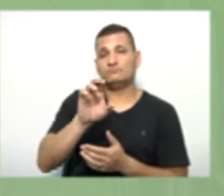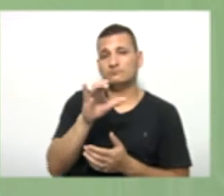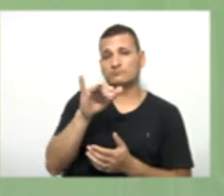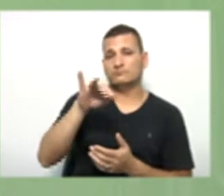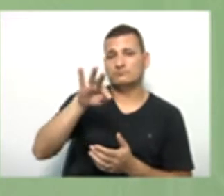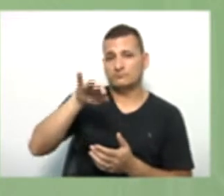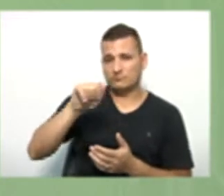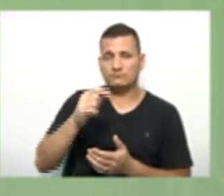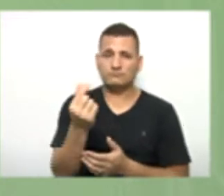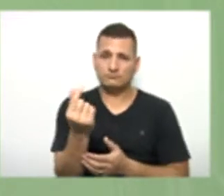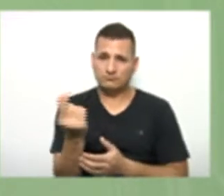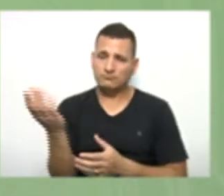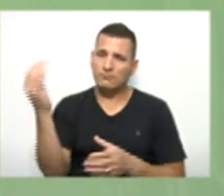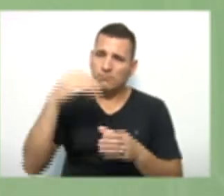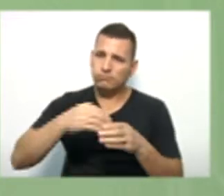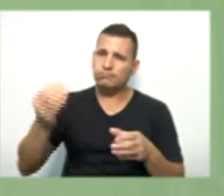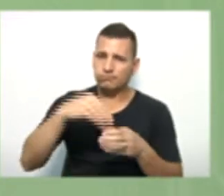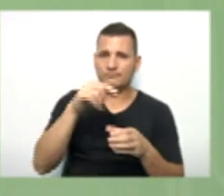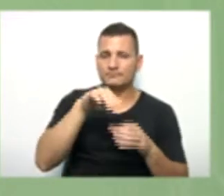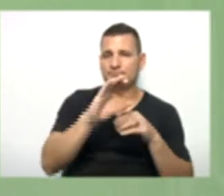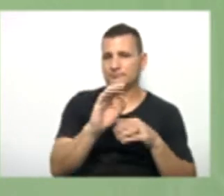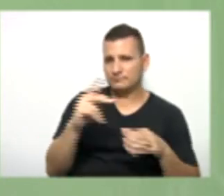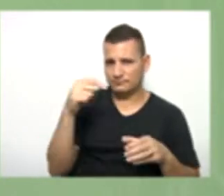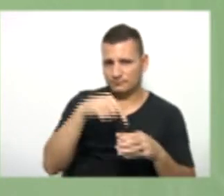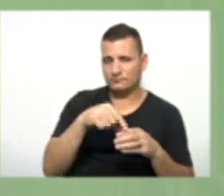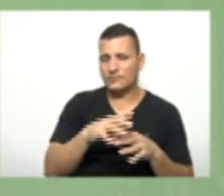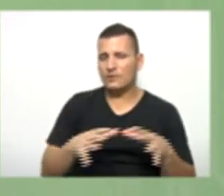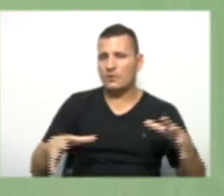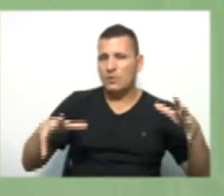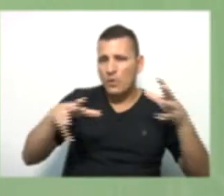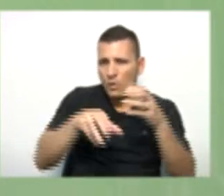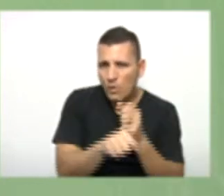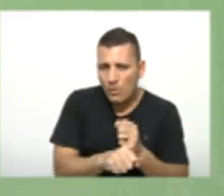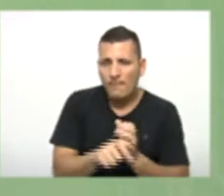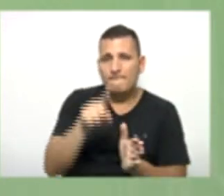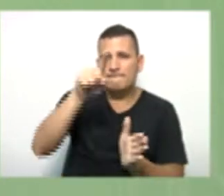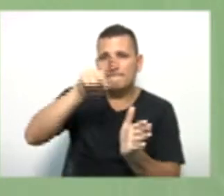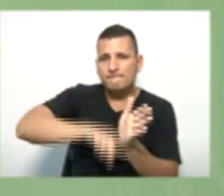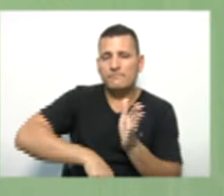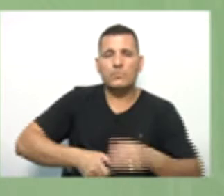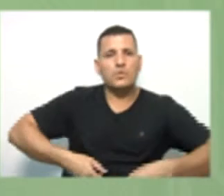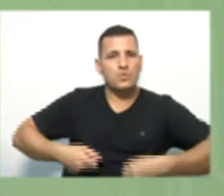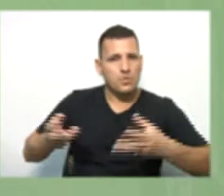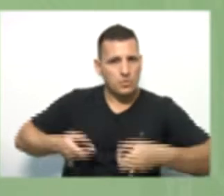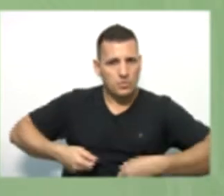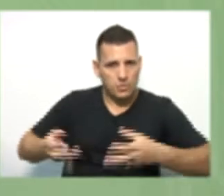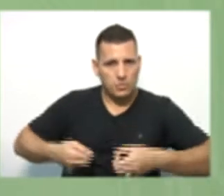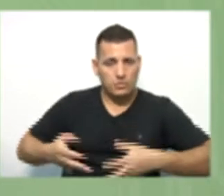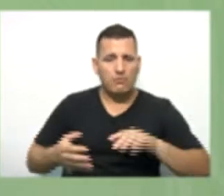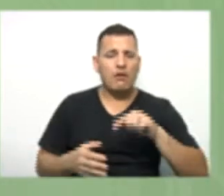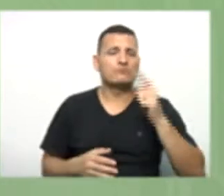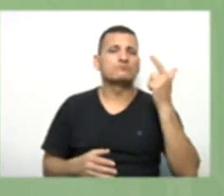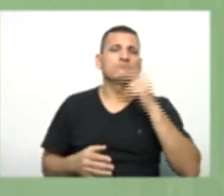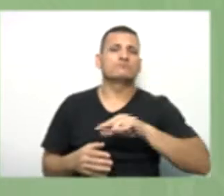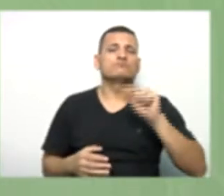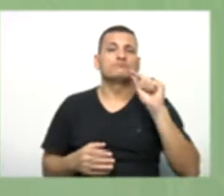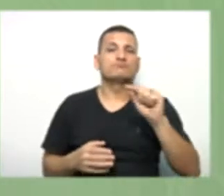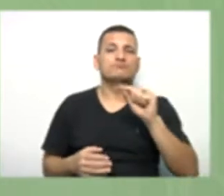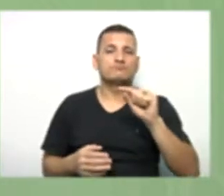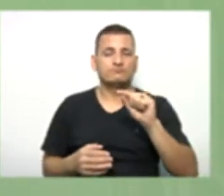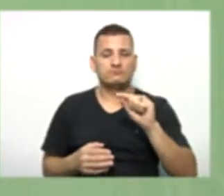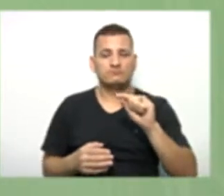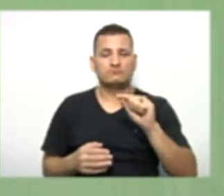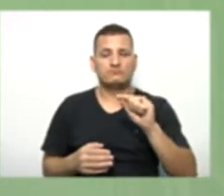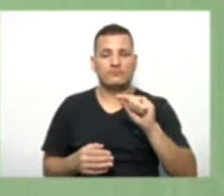os ingressos, menos as despesas necessárias para que eu consiga o quê? Para que eu